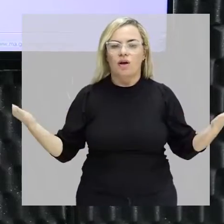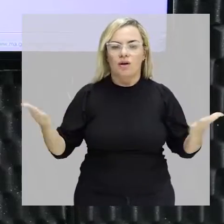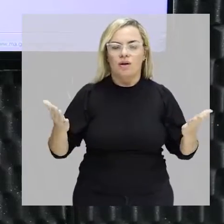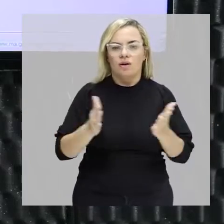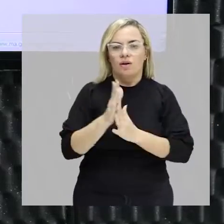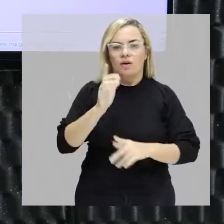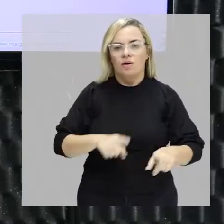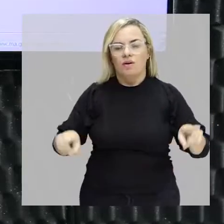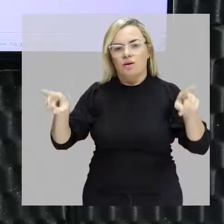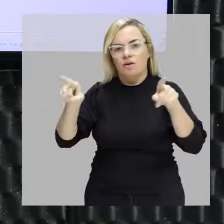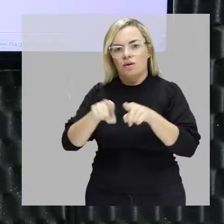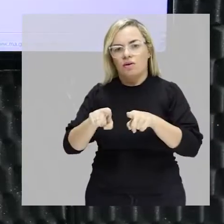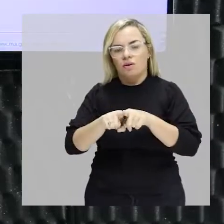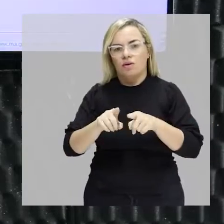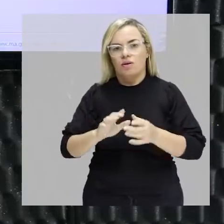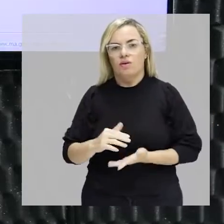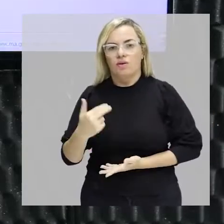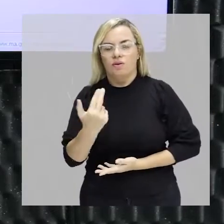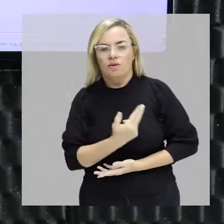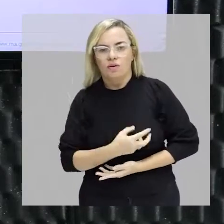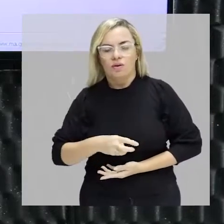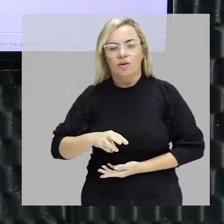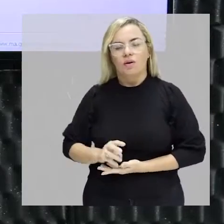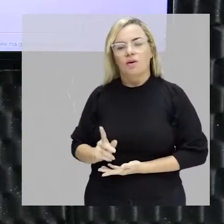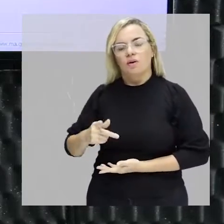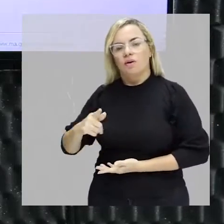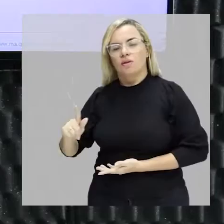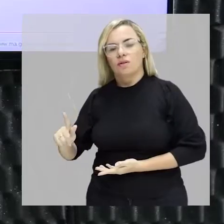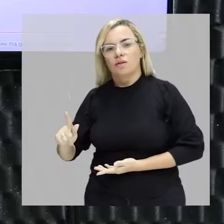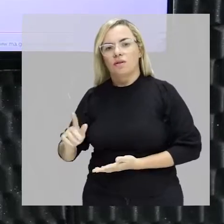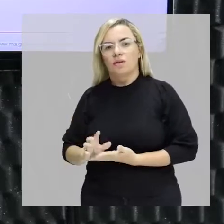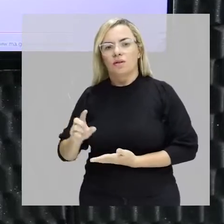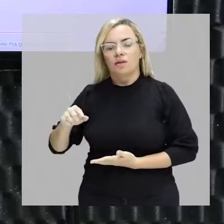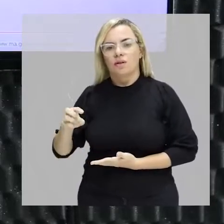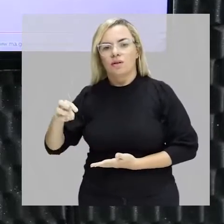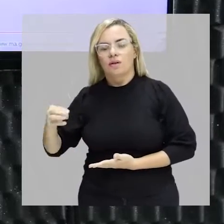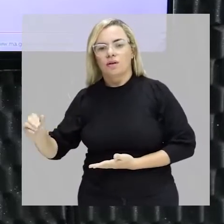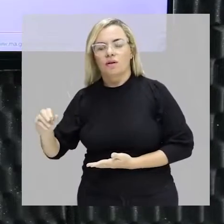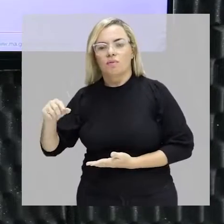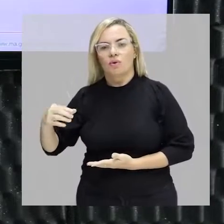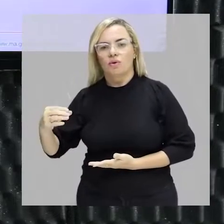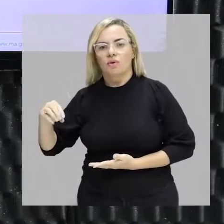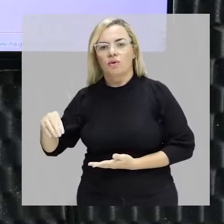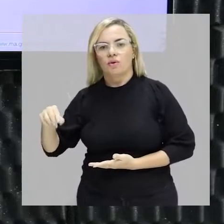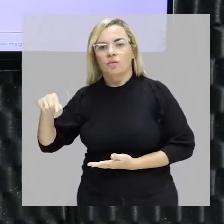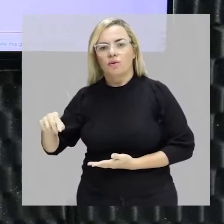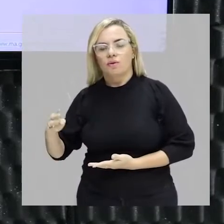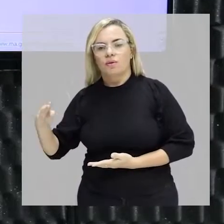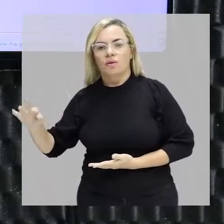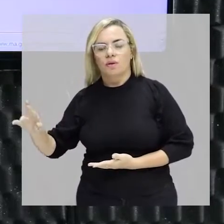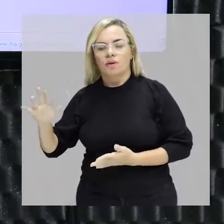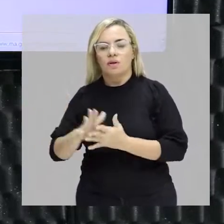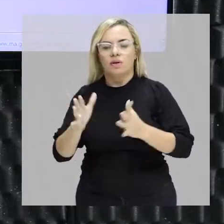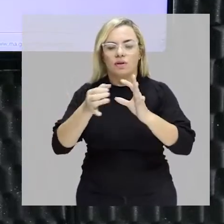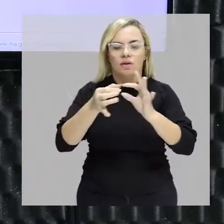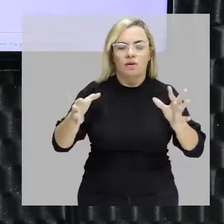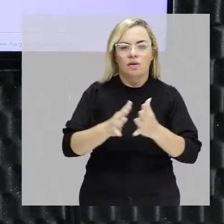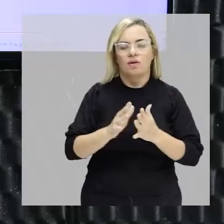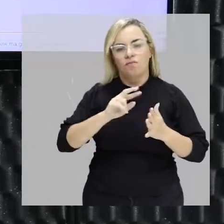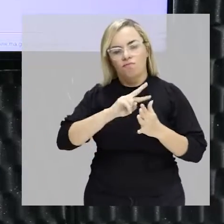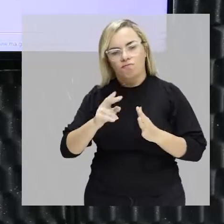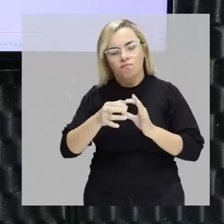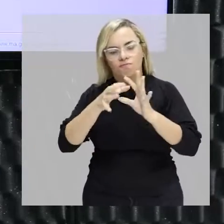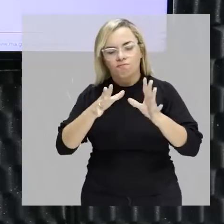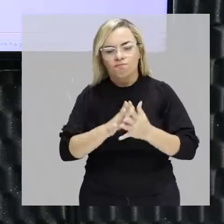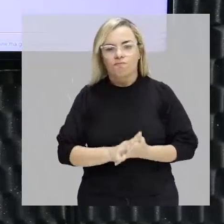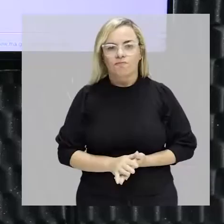também vai lá no nosso site, pgdma.com.br. Nosso material também está lá disponível para você, tá? Dito isso,